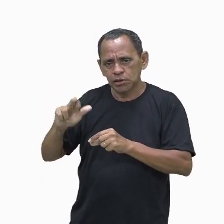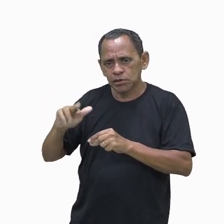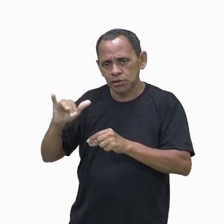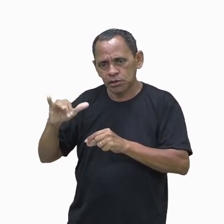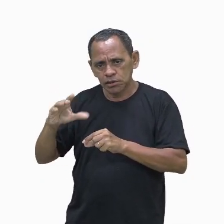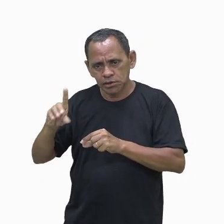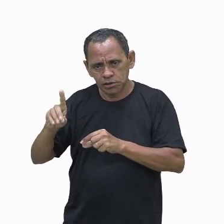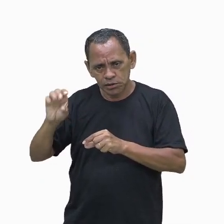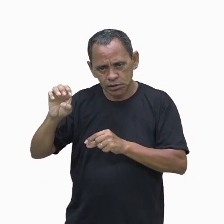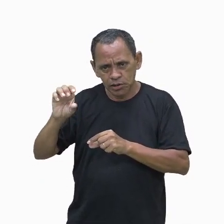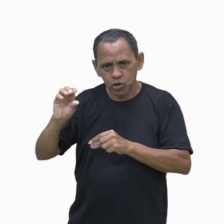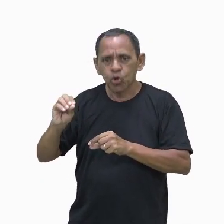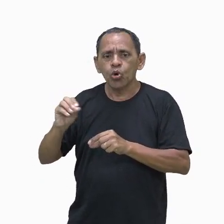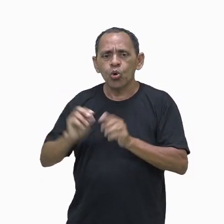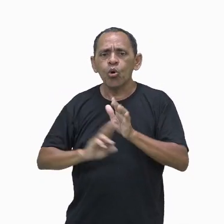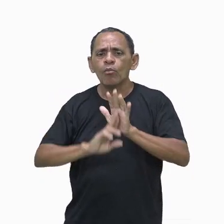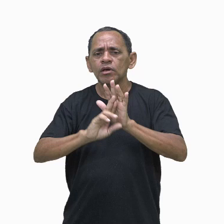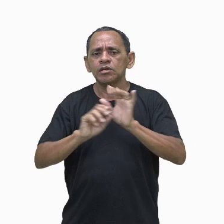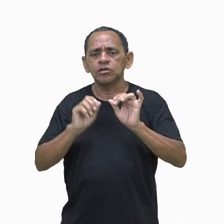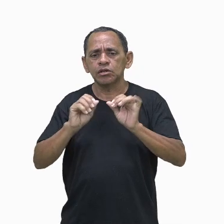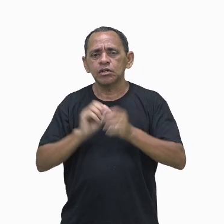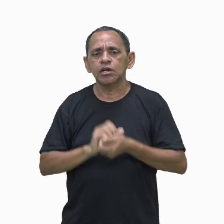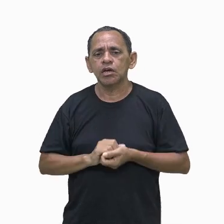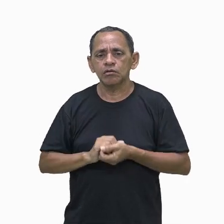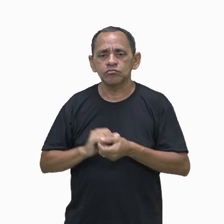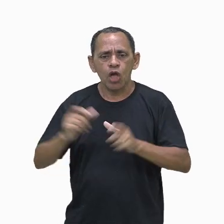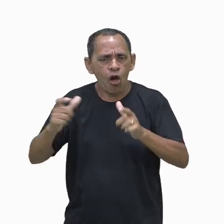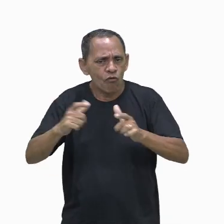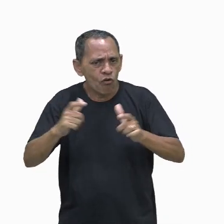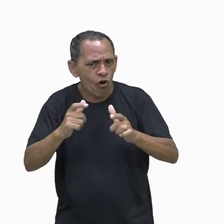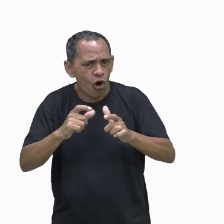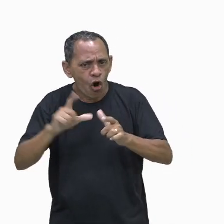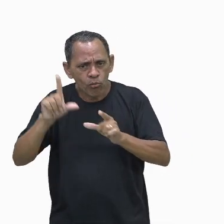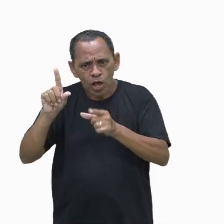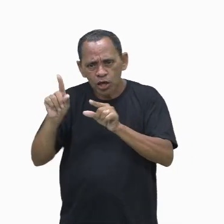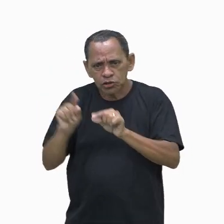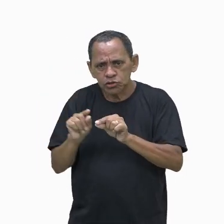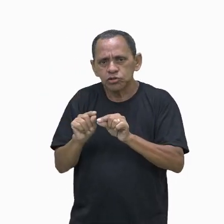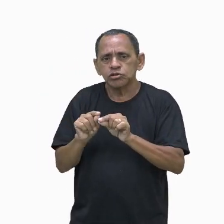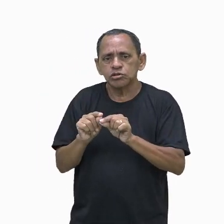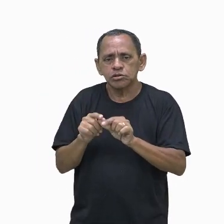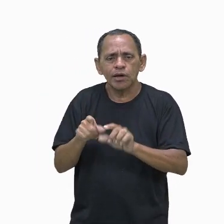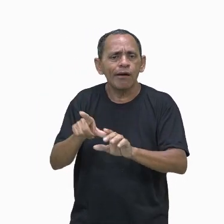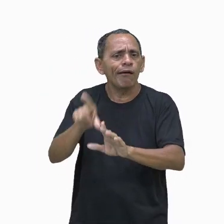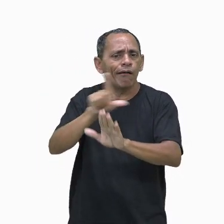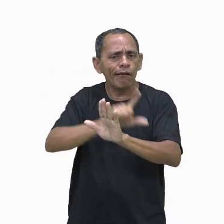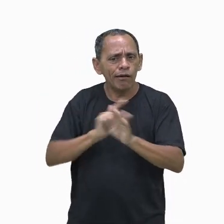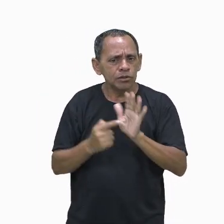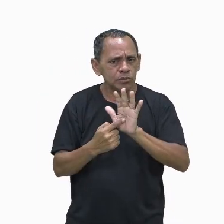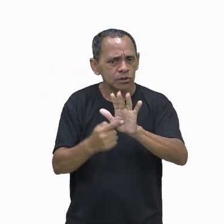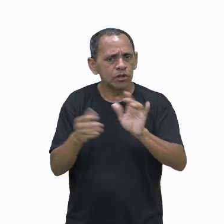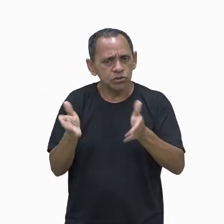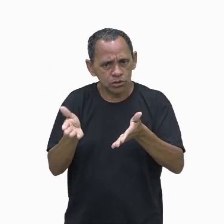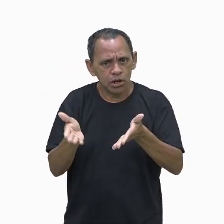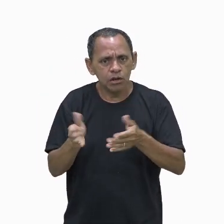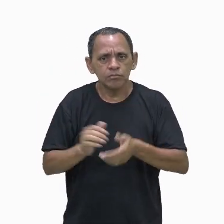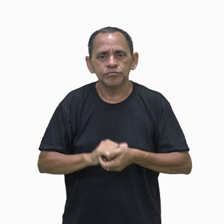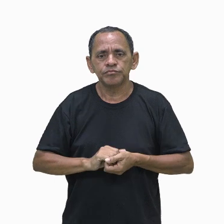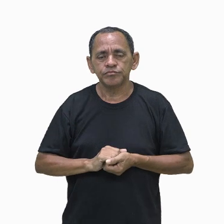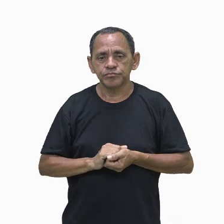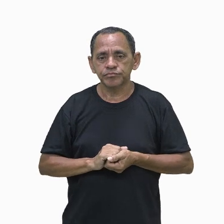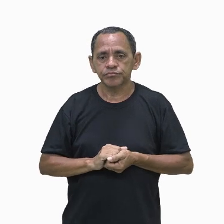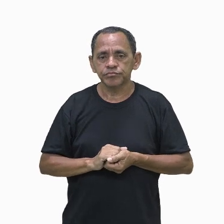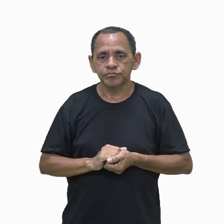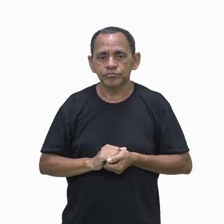fórmula reduzida que os polissacarídeos apresentados anteriormente. Vamos conhecer agora algumas